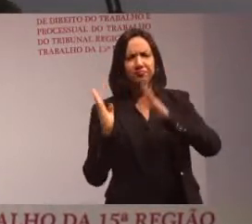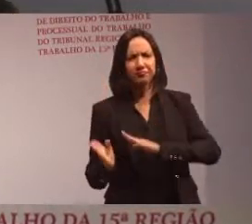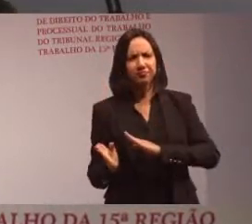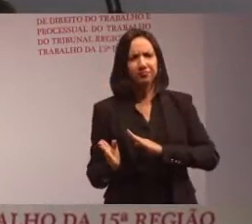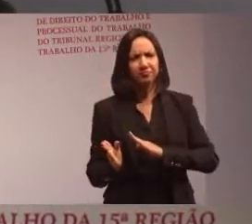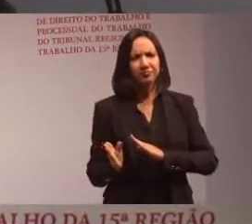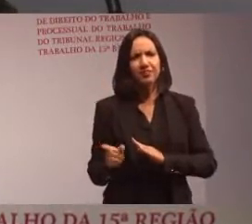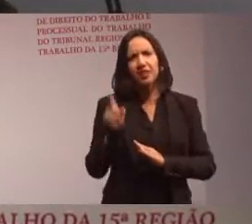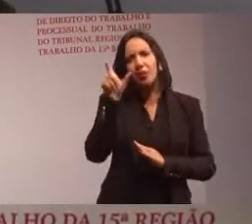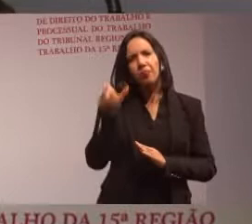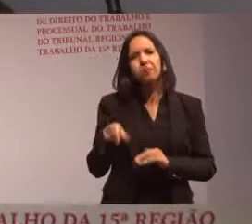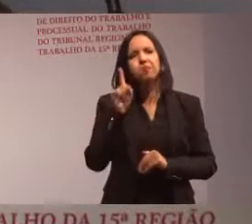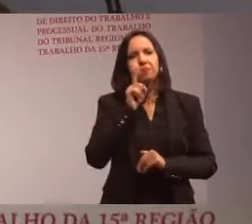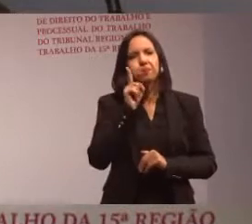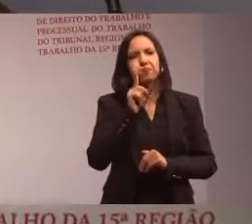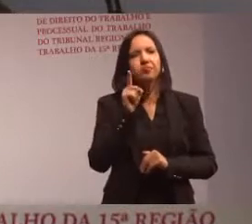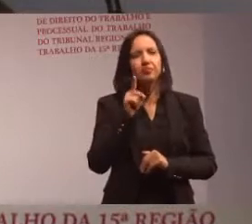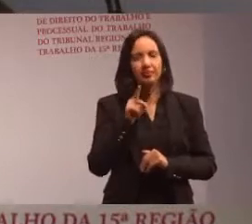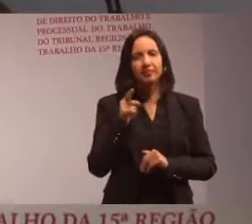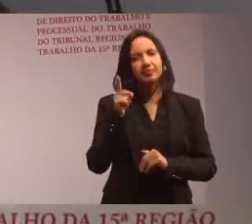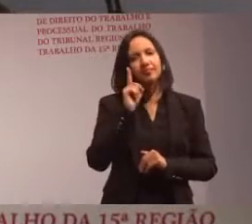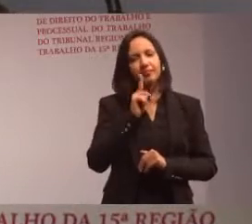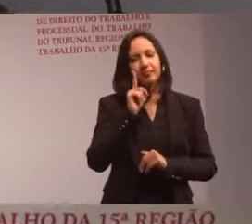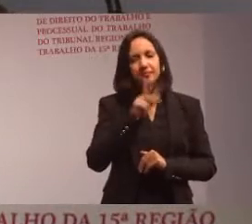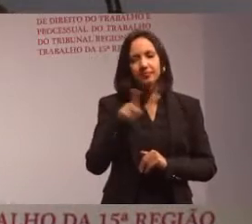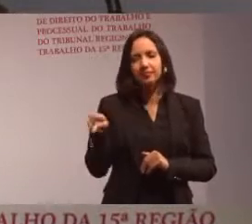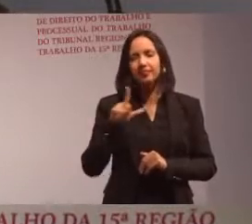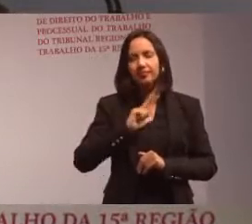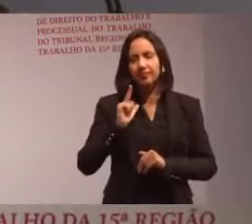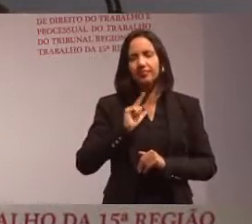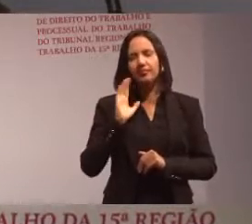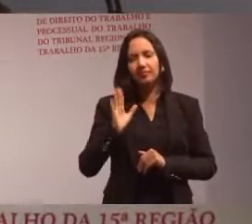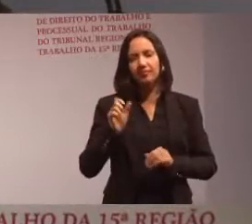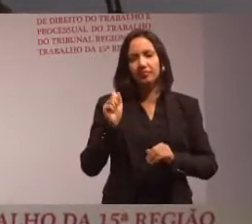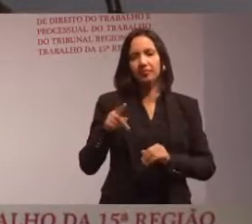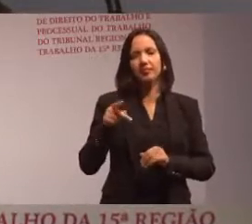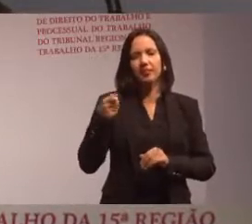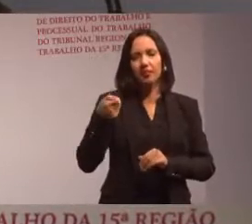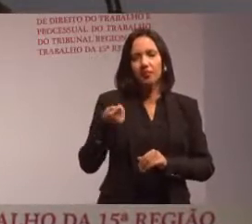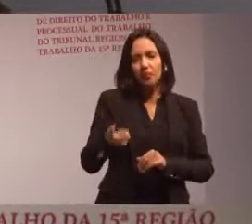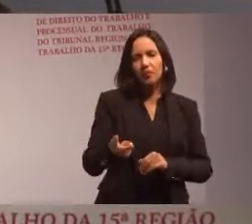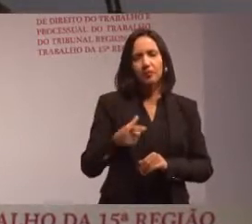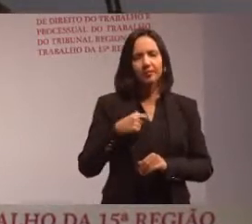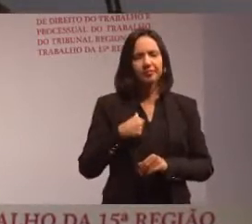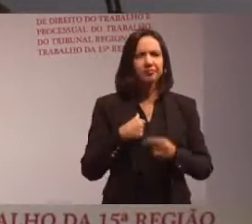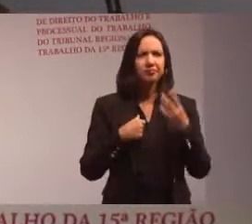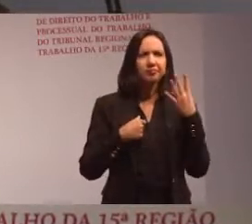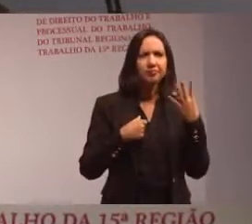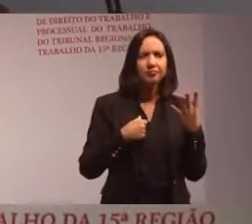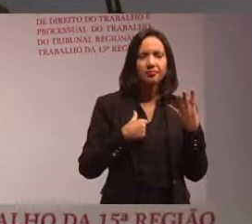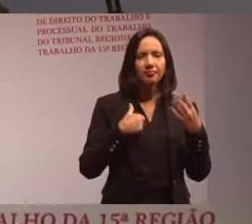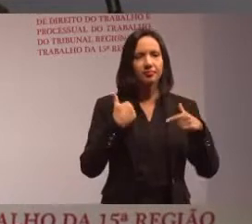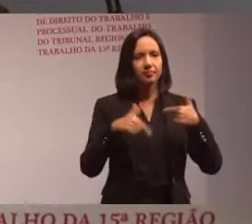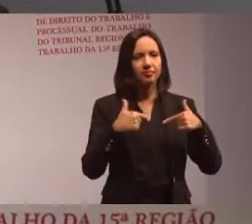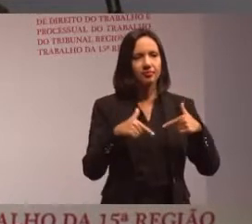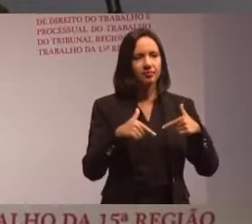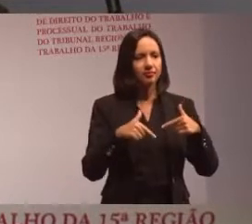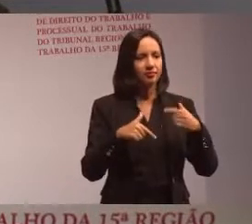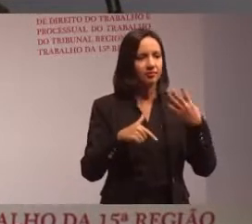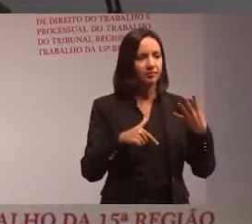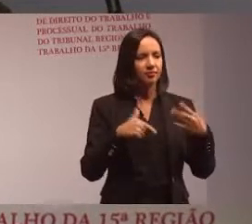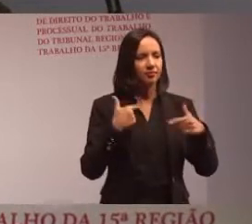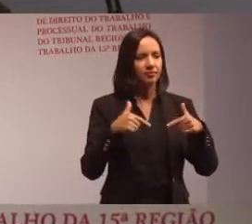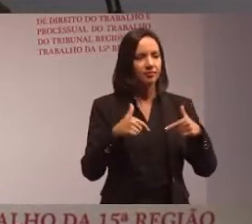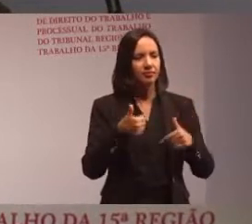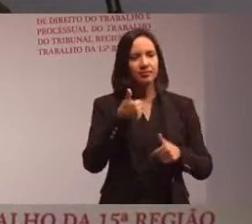aposentar, tá, gente? Já tem um bocadinho de tempo. Mas eu estou aí emplacando talvez o meu quarto trabalho, meu quarto emprego,